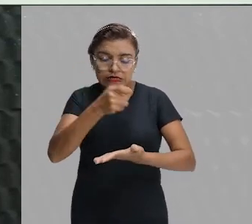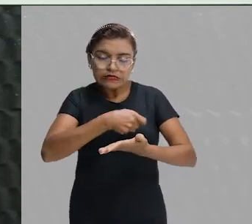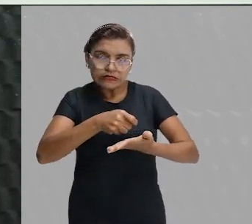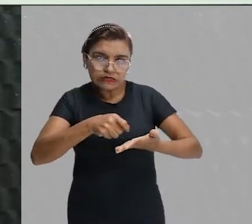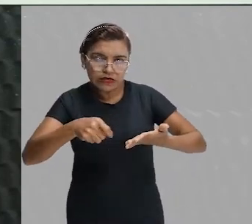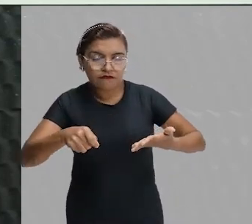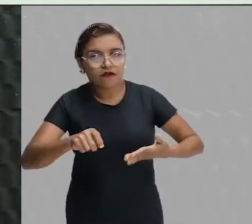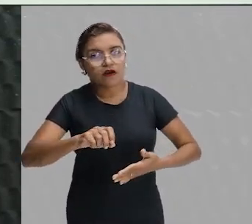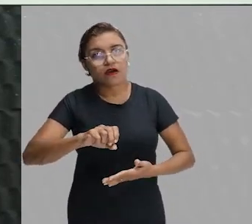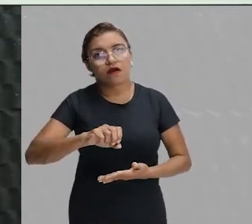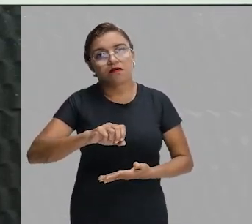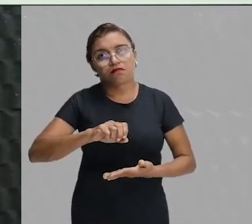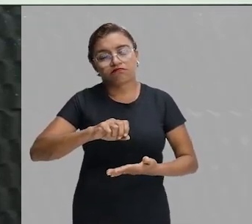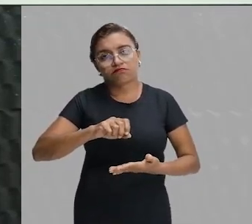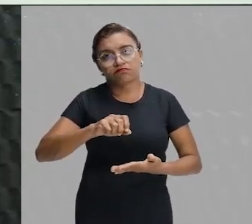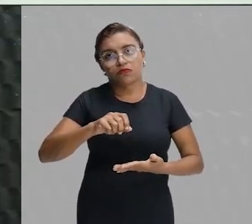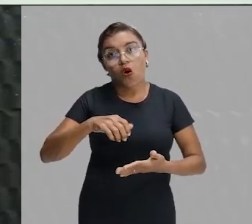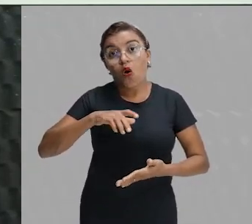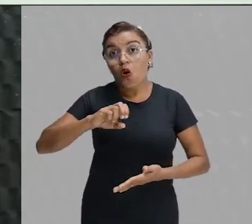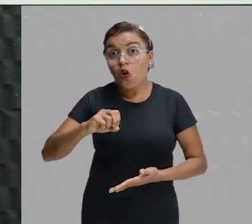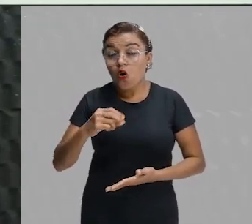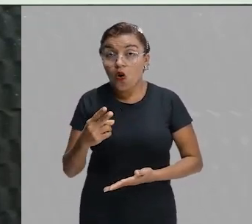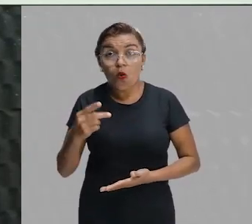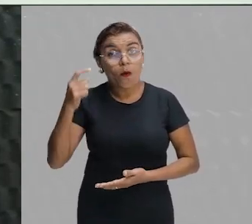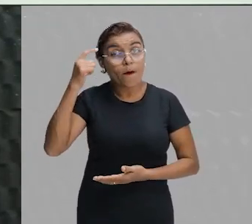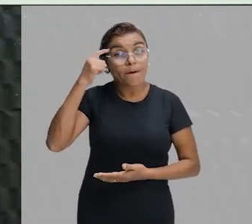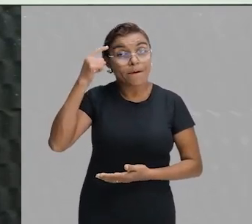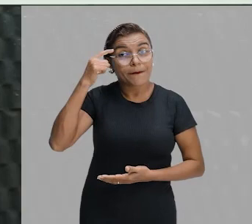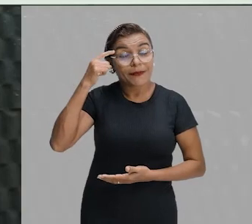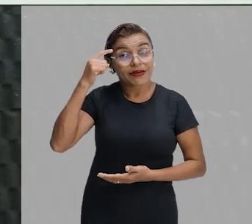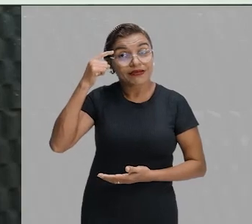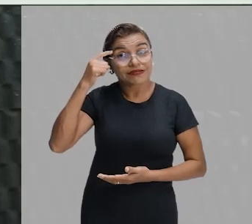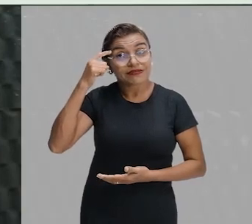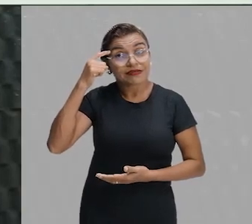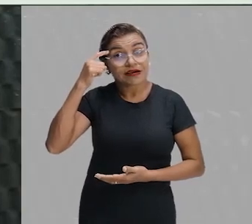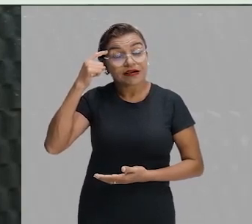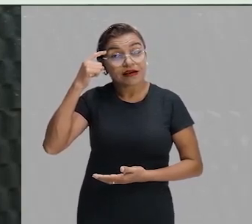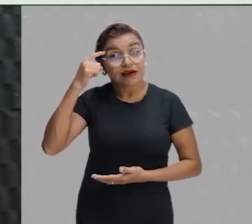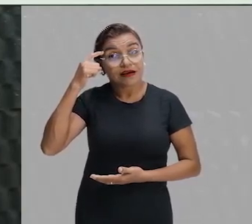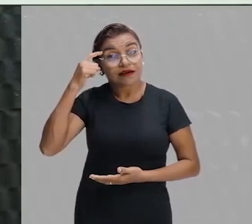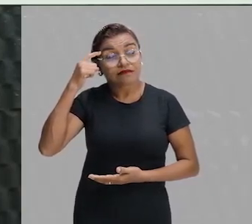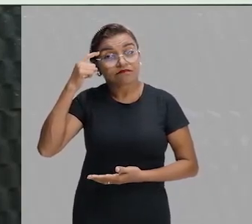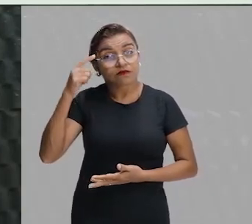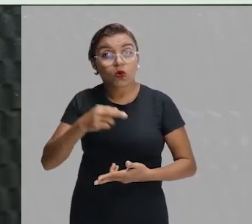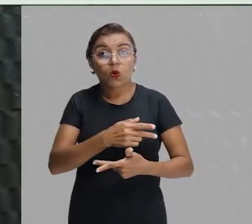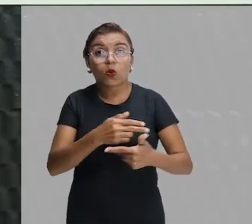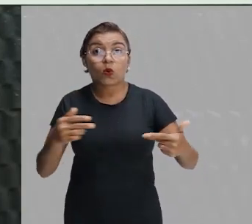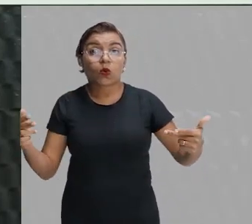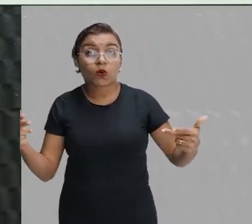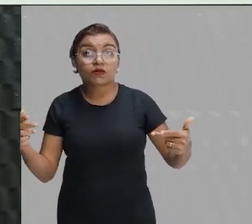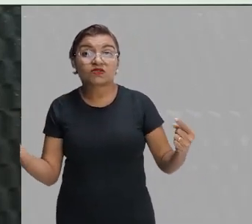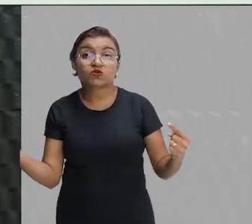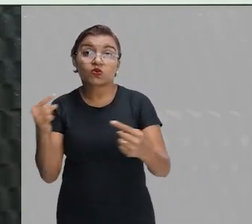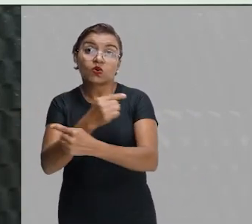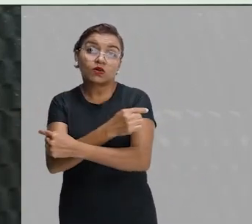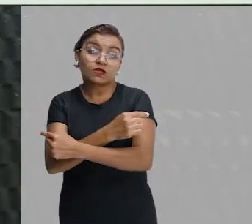coisas, tá certo? Necessariamente contrárias sobre o mesmo objeto. Coisas contrárias,